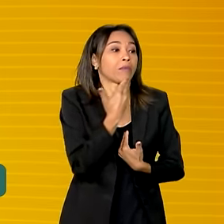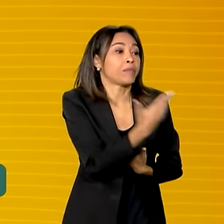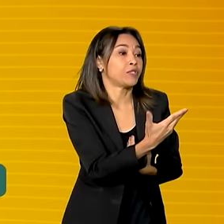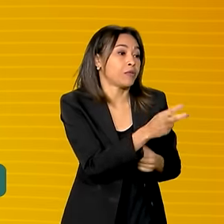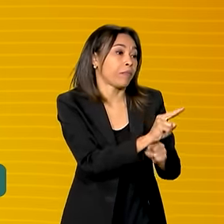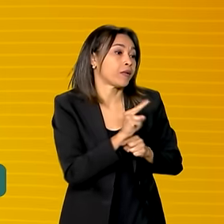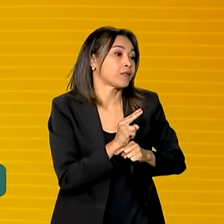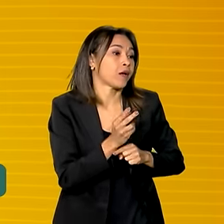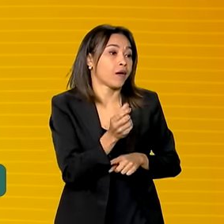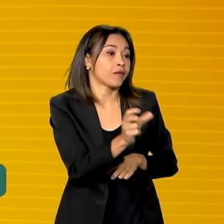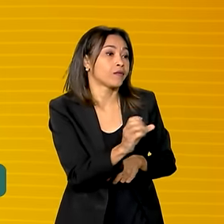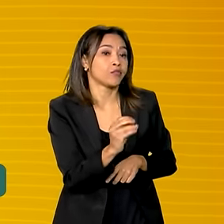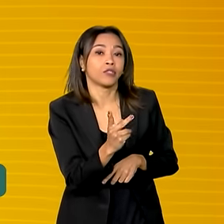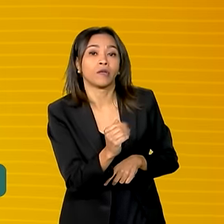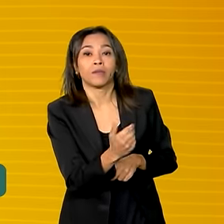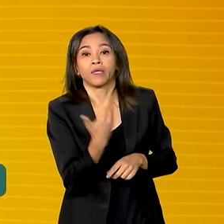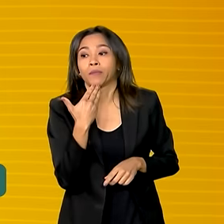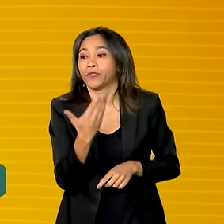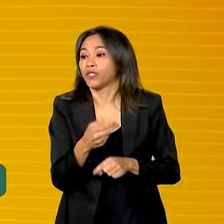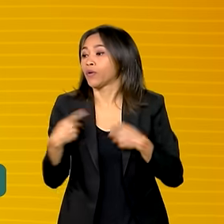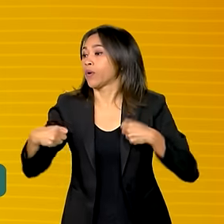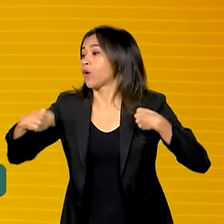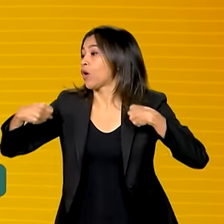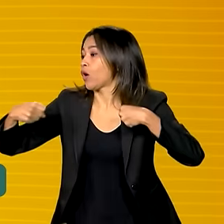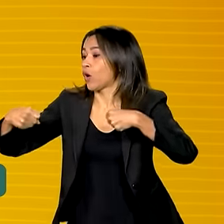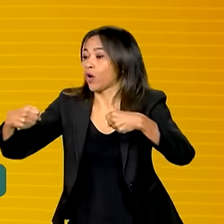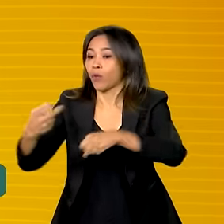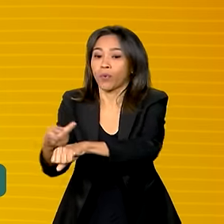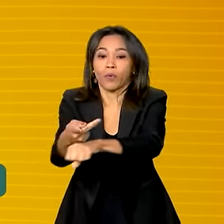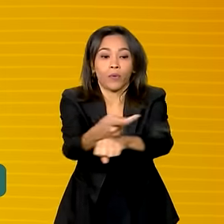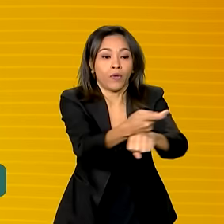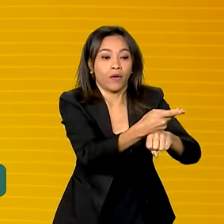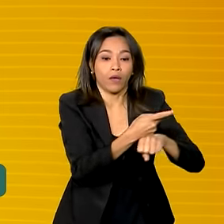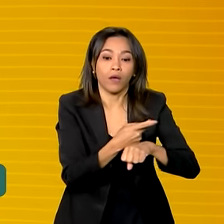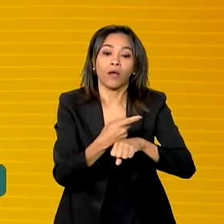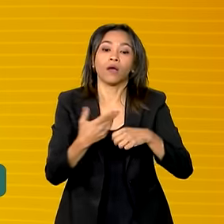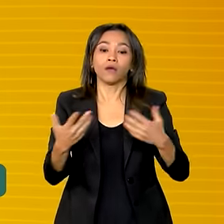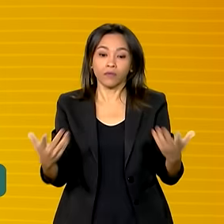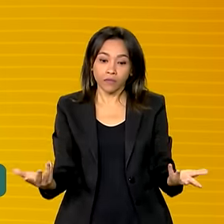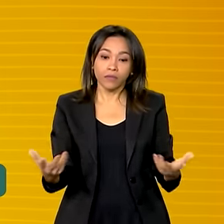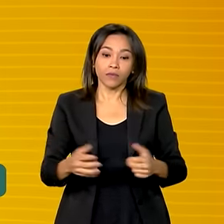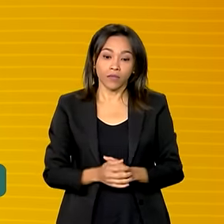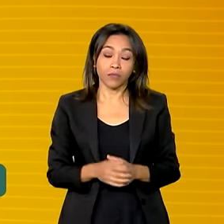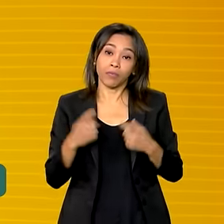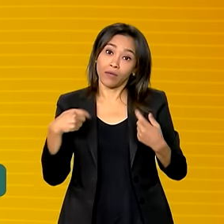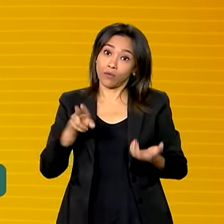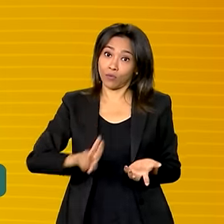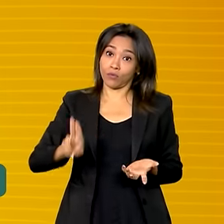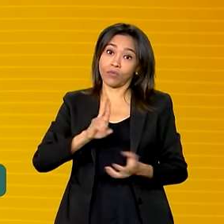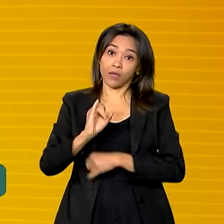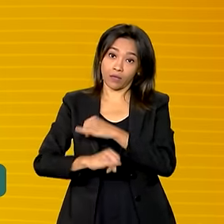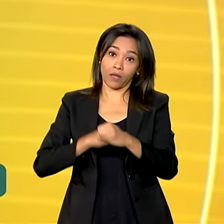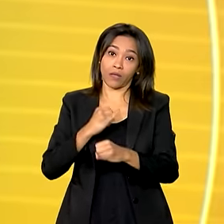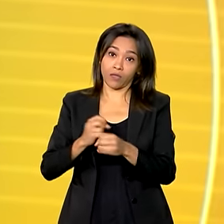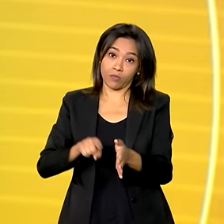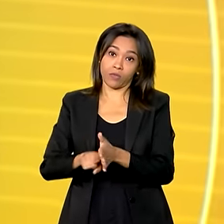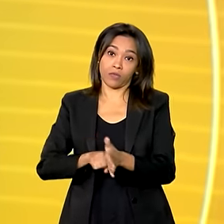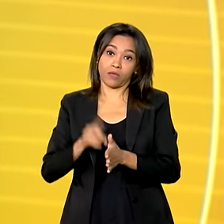alguém, nem ter que correr atrás para chegar perto da coordenação só para poder usar a internet e fazer uma pesquisa